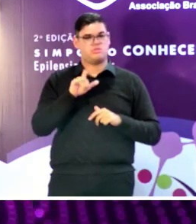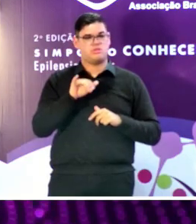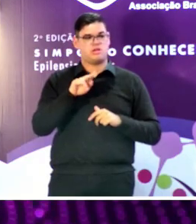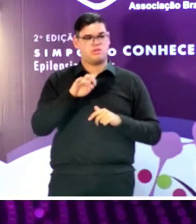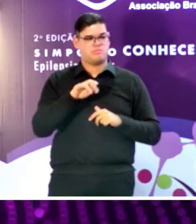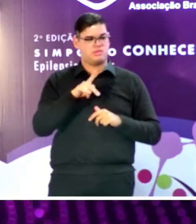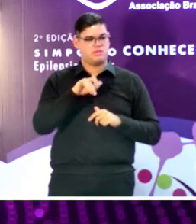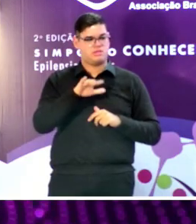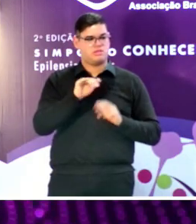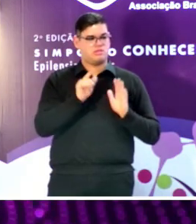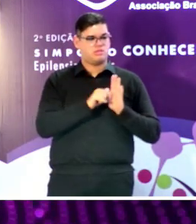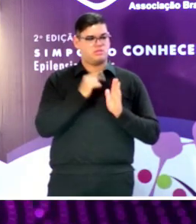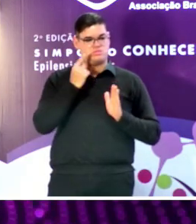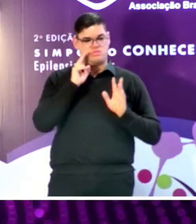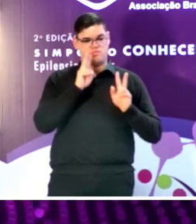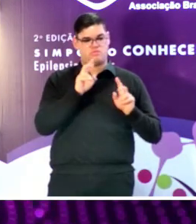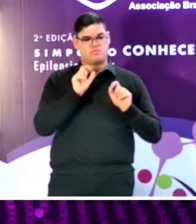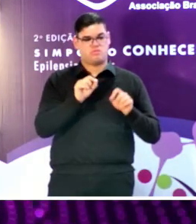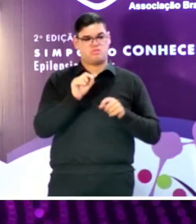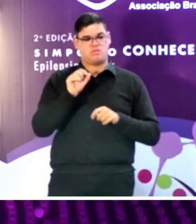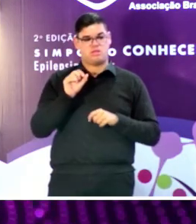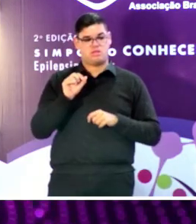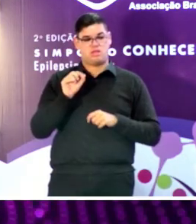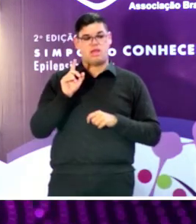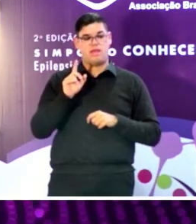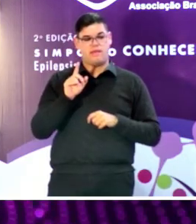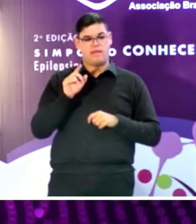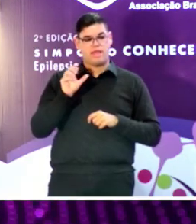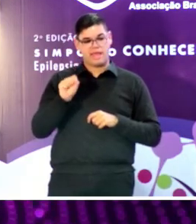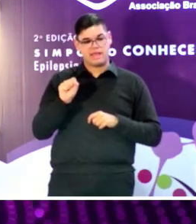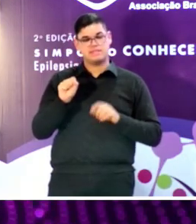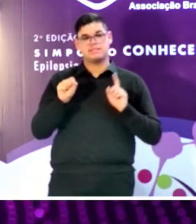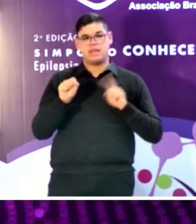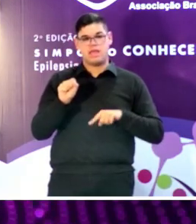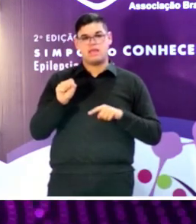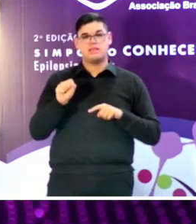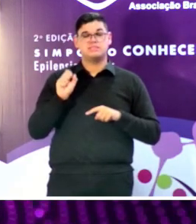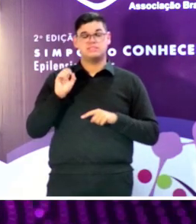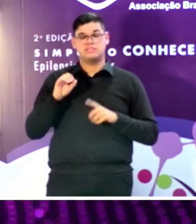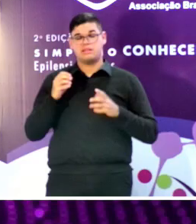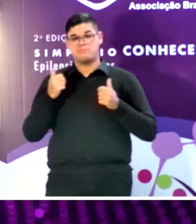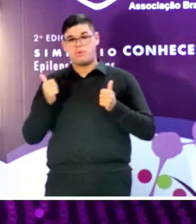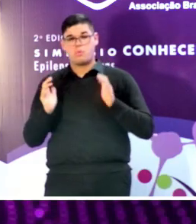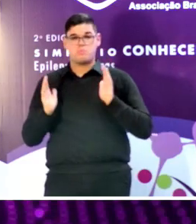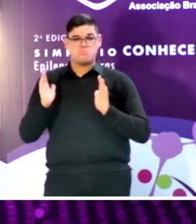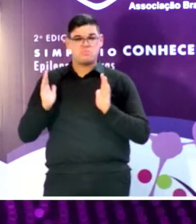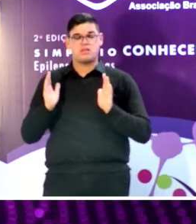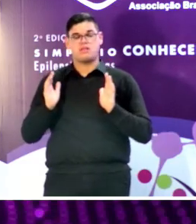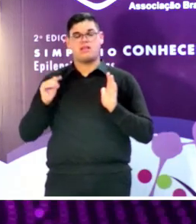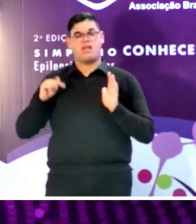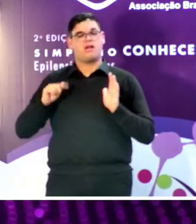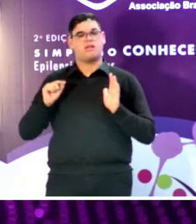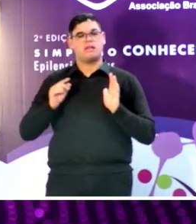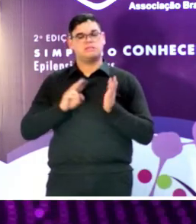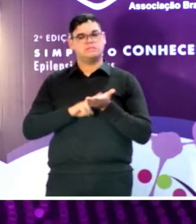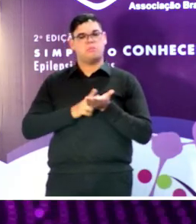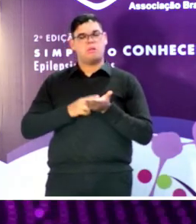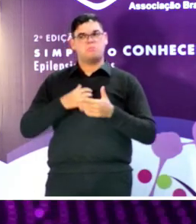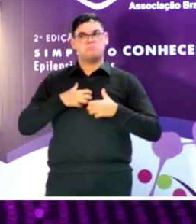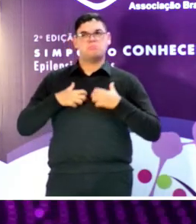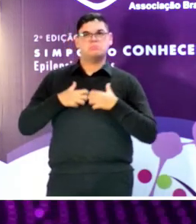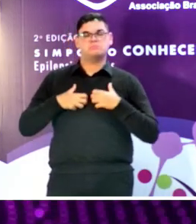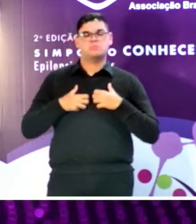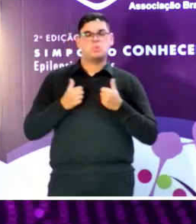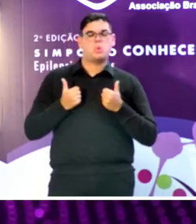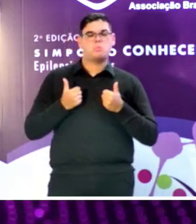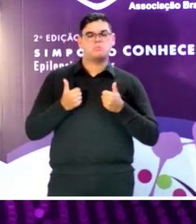gente vê aqui, ó, esse é o status epilético. Quando a gente tratou com a BD15, então, a memória desse animal ela não